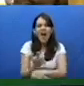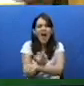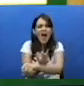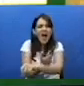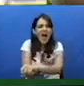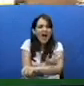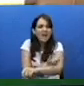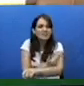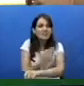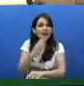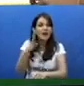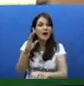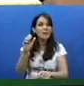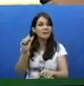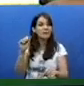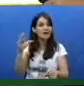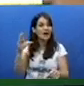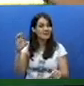comprido,